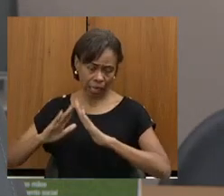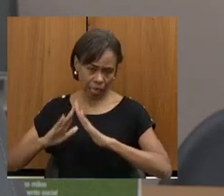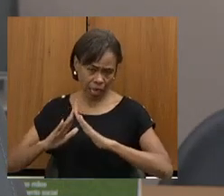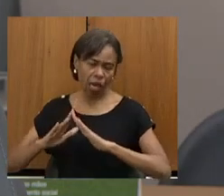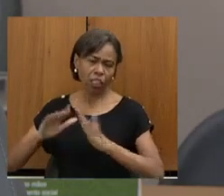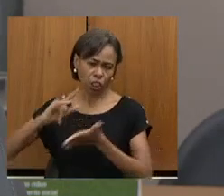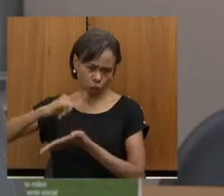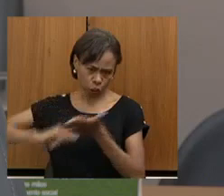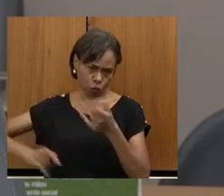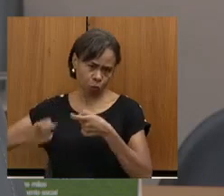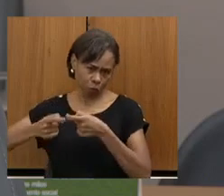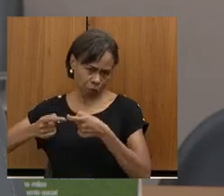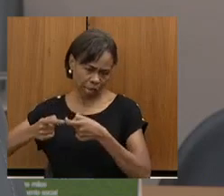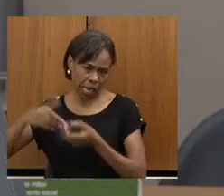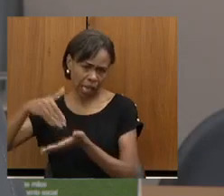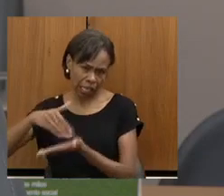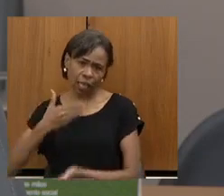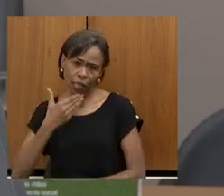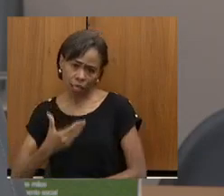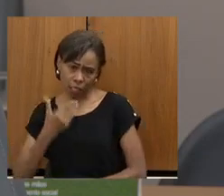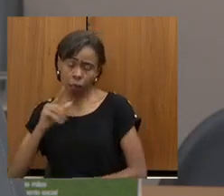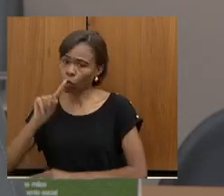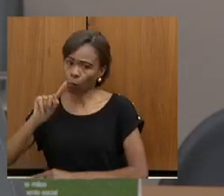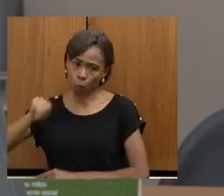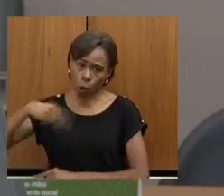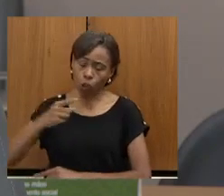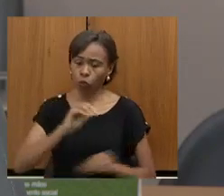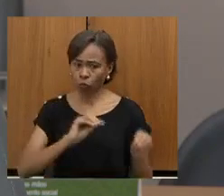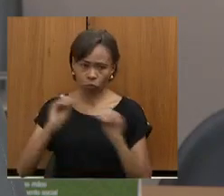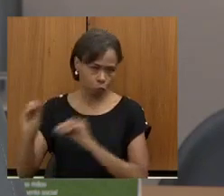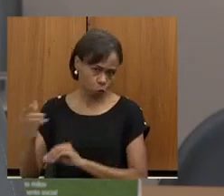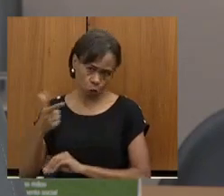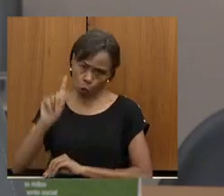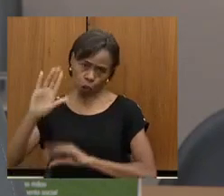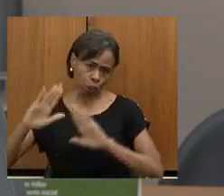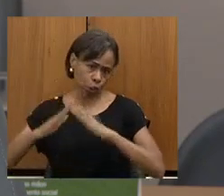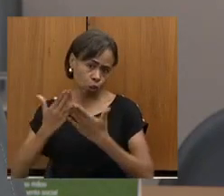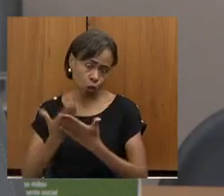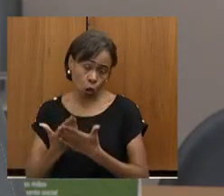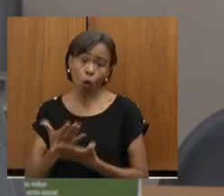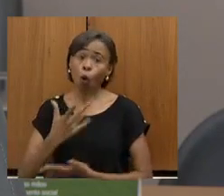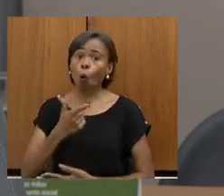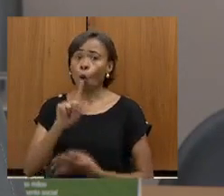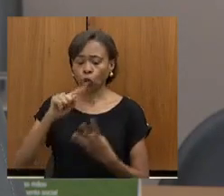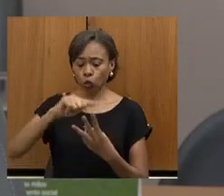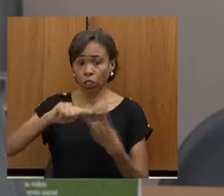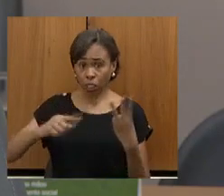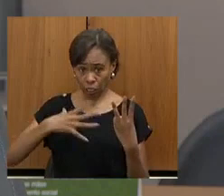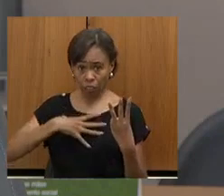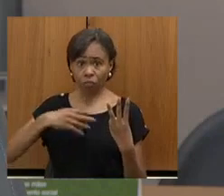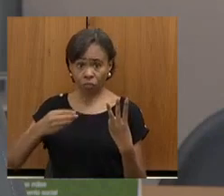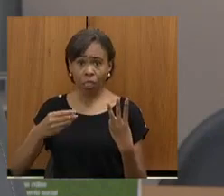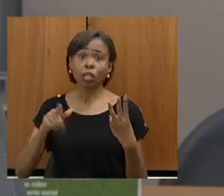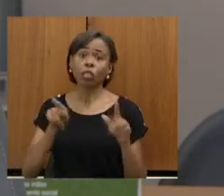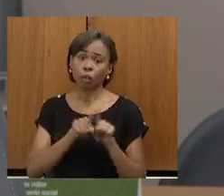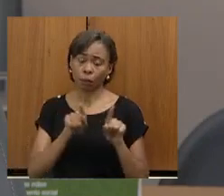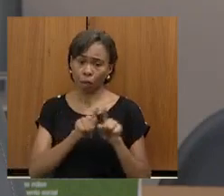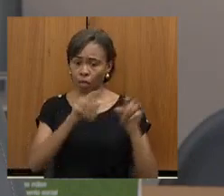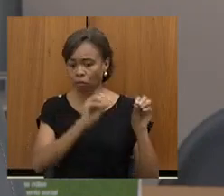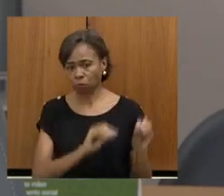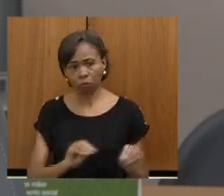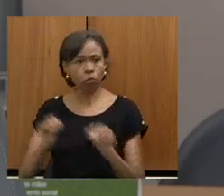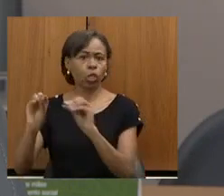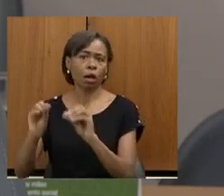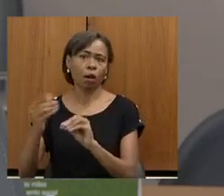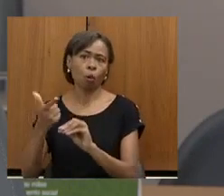que vem, ele muda. E os meus outros filhos estão indo, estão sendo levados e buscados pela secretaria para não sofrerem abordagens e